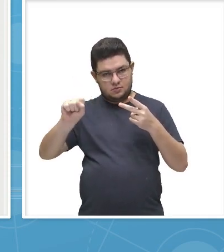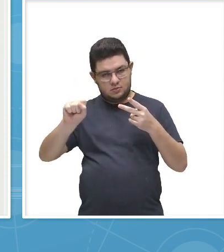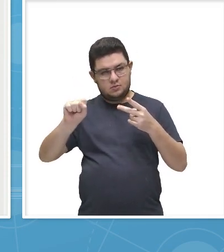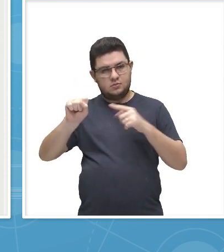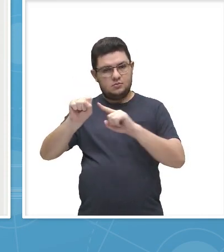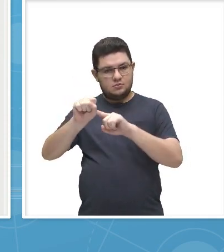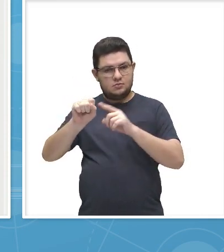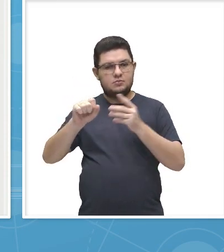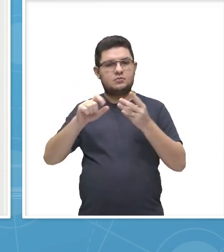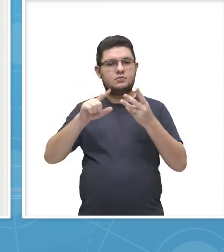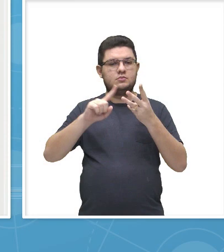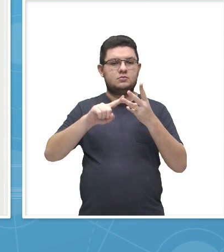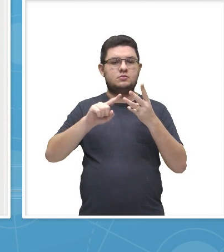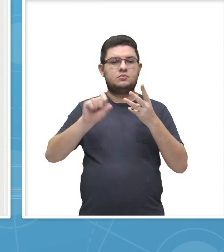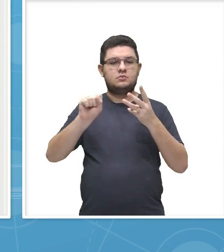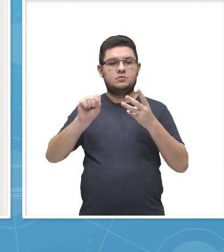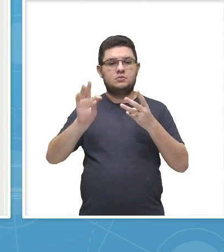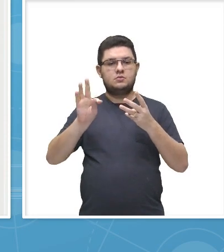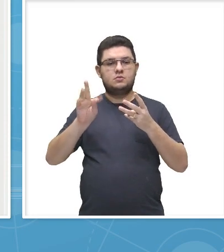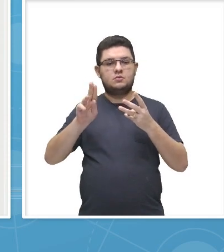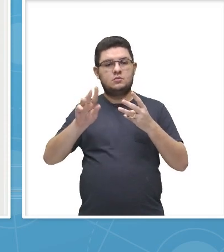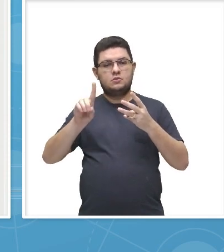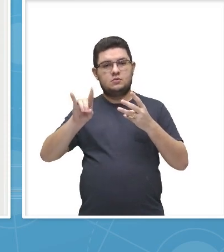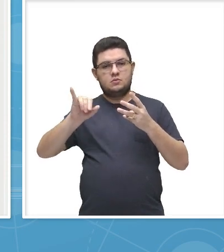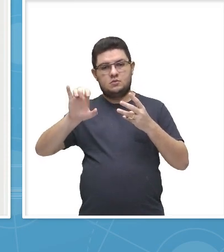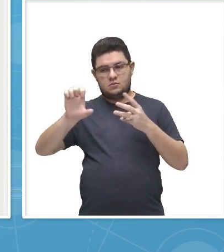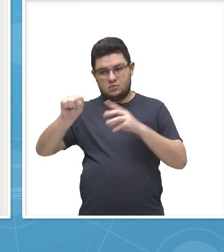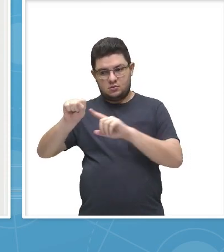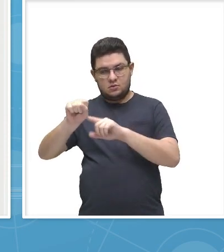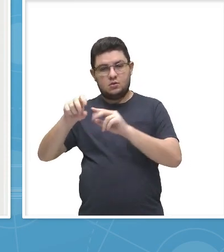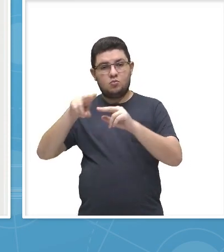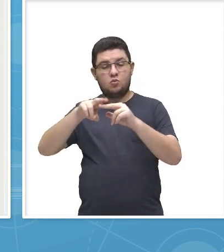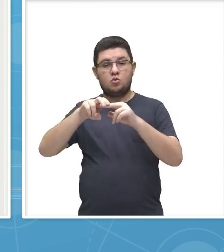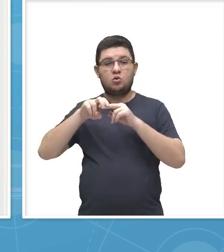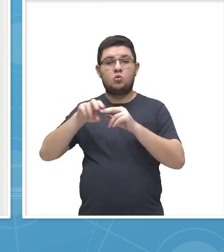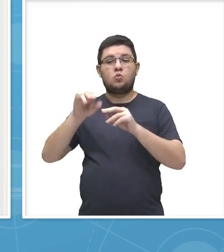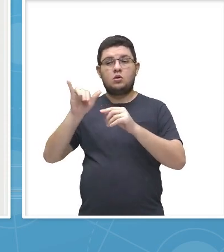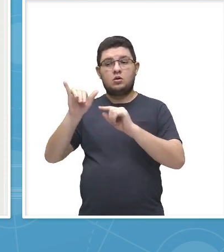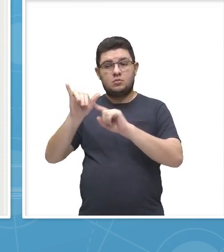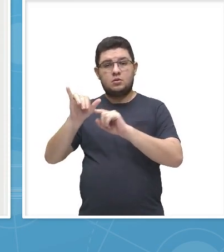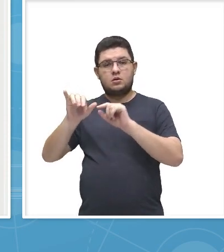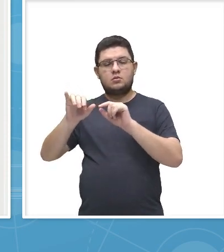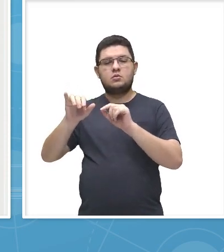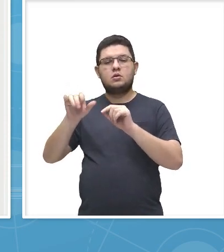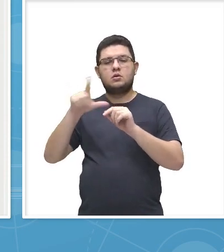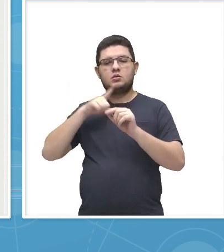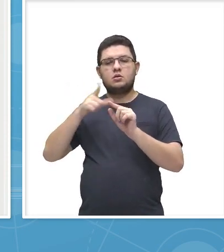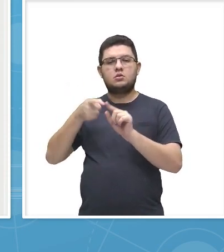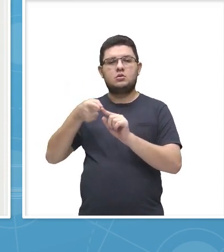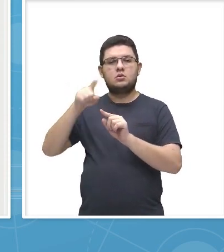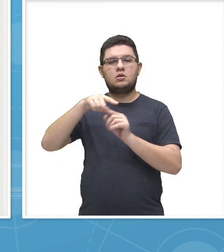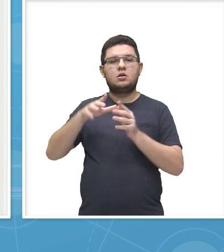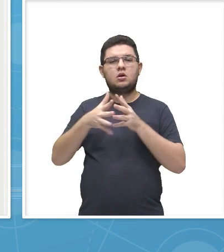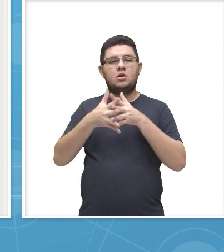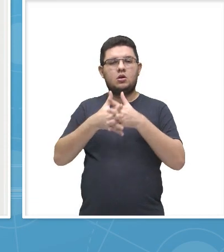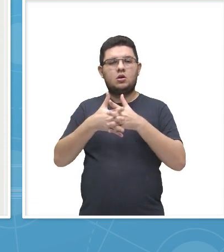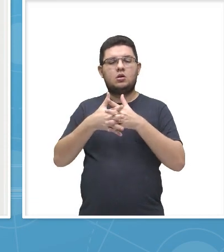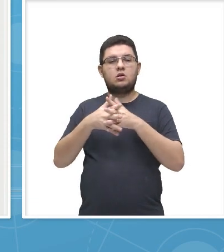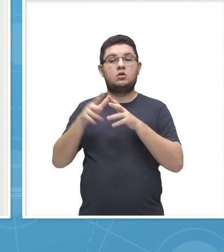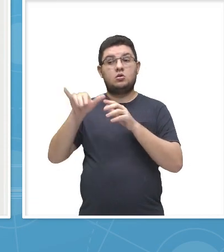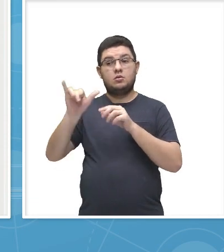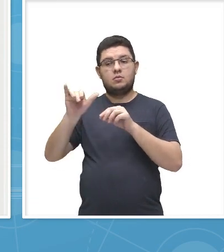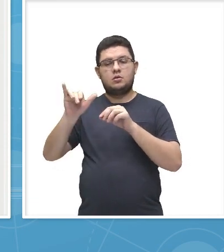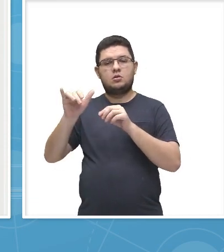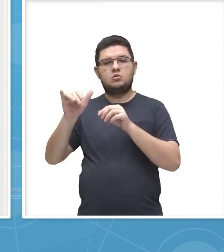acrescentou s e Stories e essa porque o verbo termina em consoante seguida de y e você